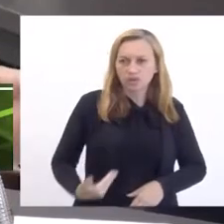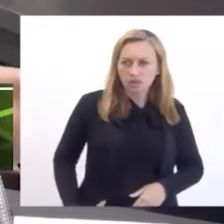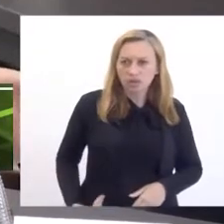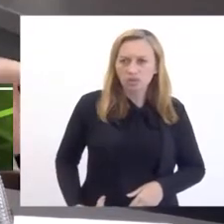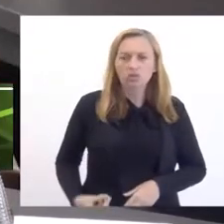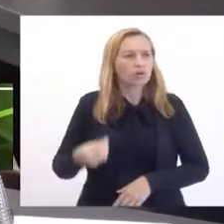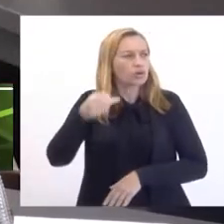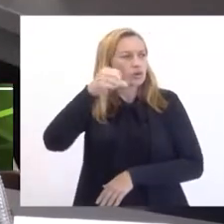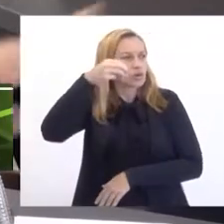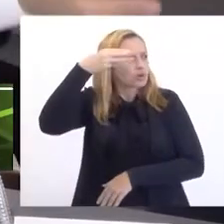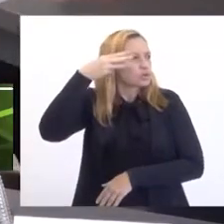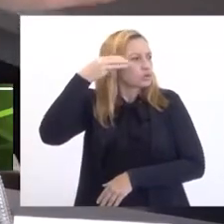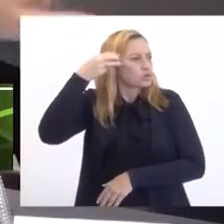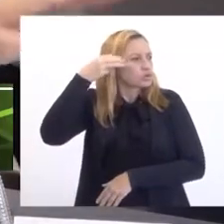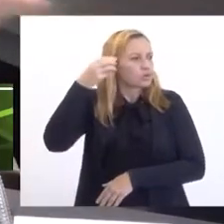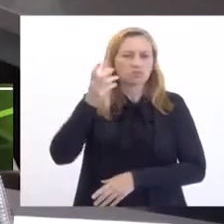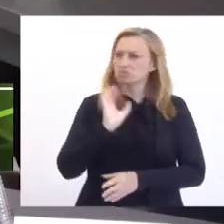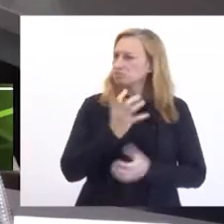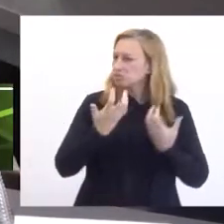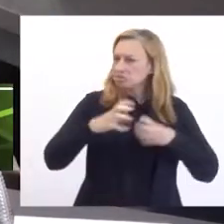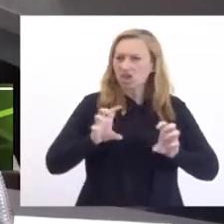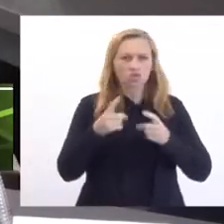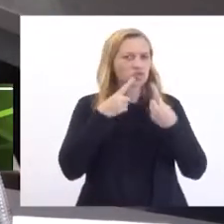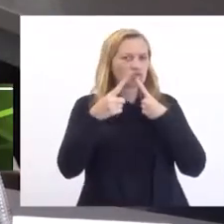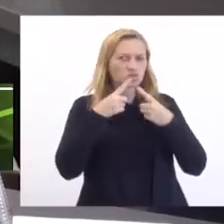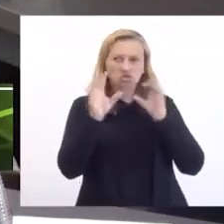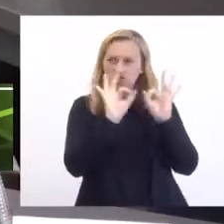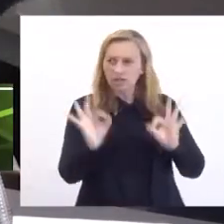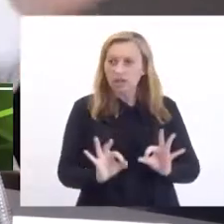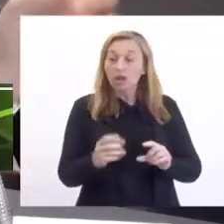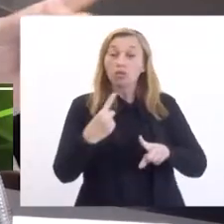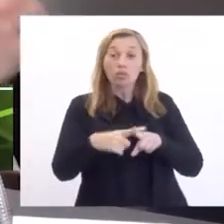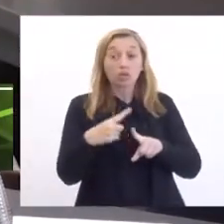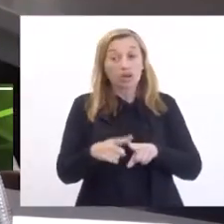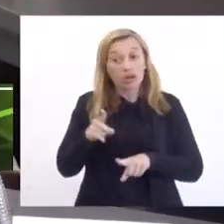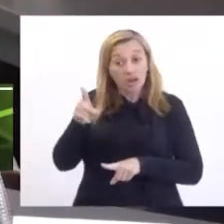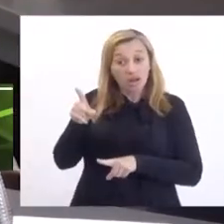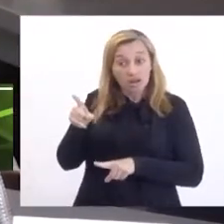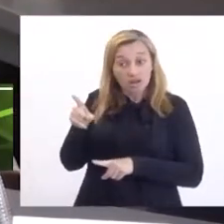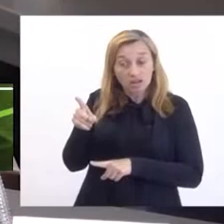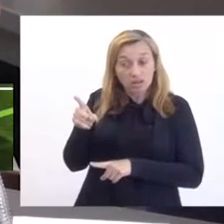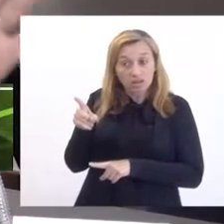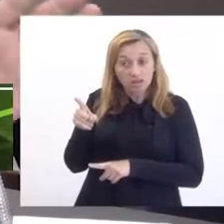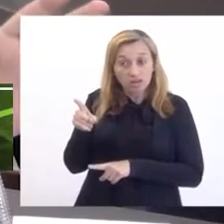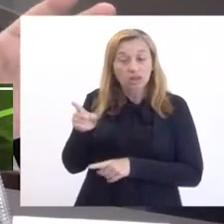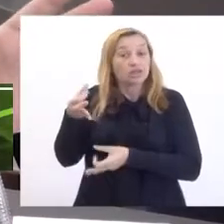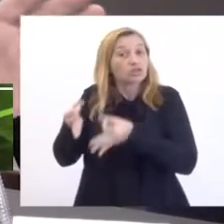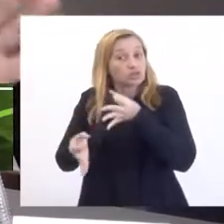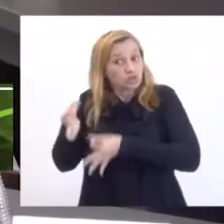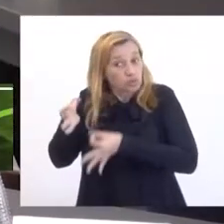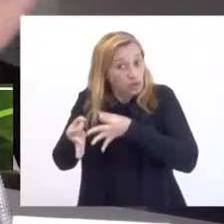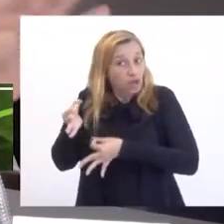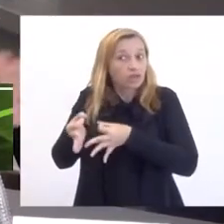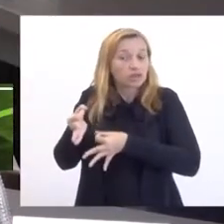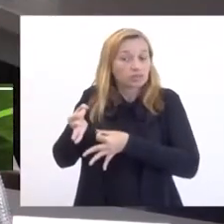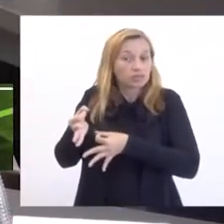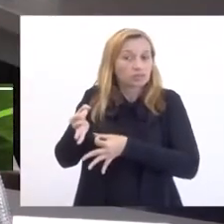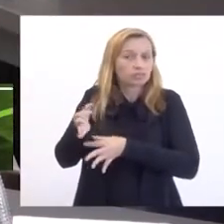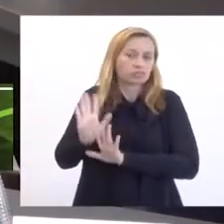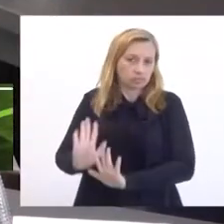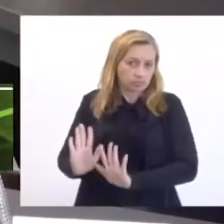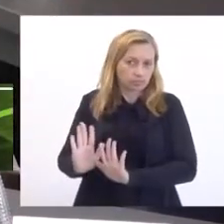sim impeachment. E eu não quero aqui discutir o mérito, porque ele ainda está sendo julgado pela